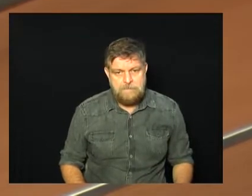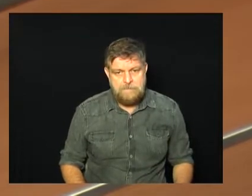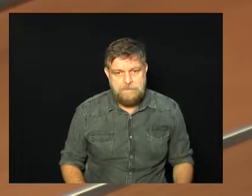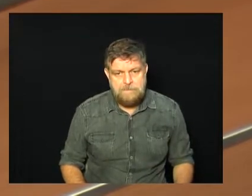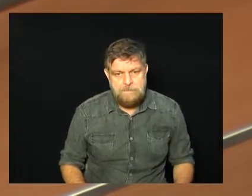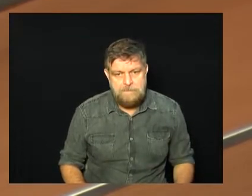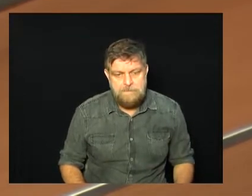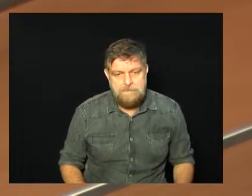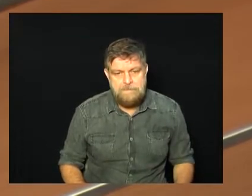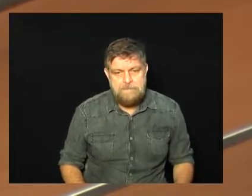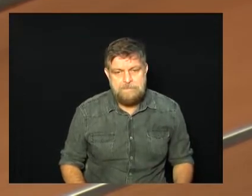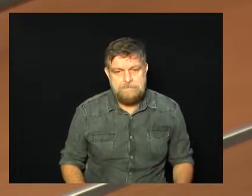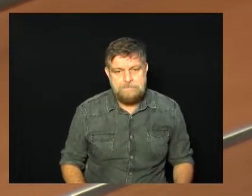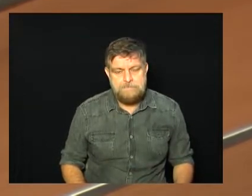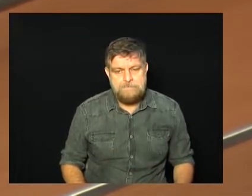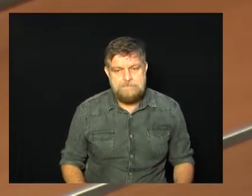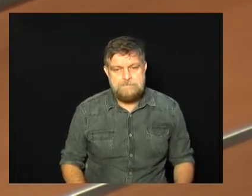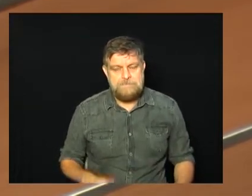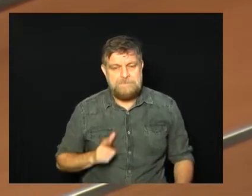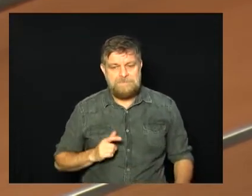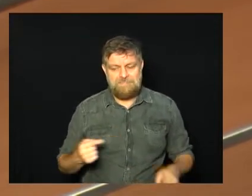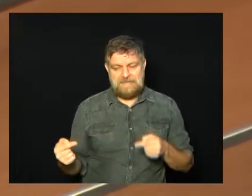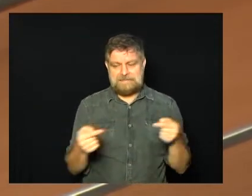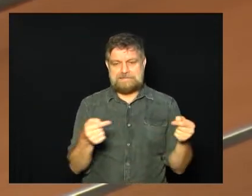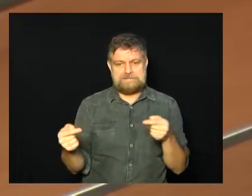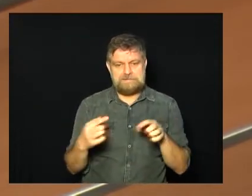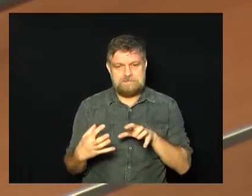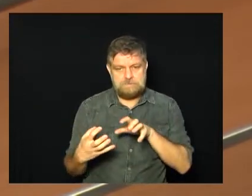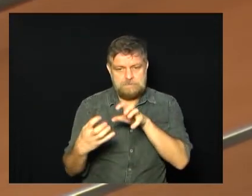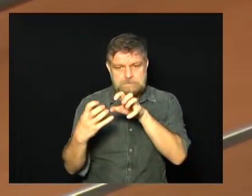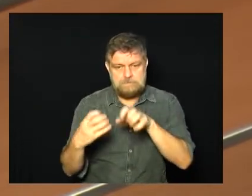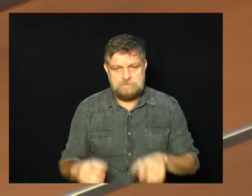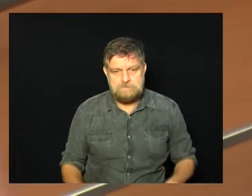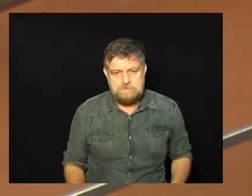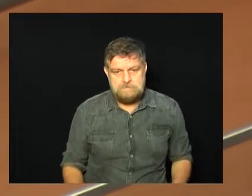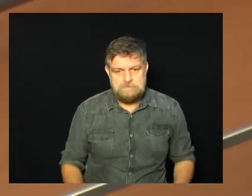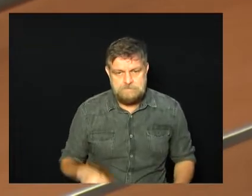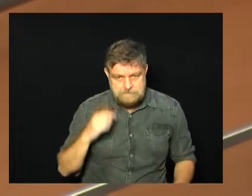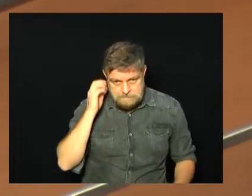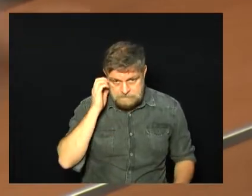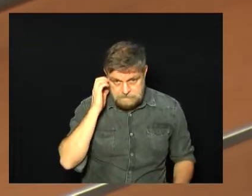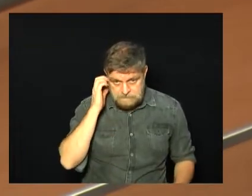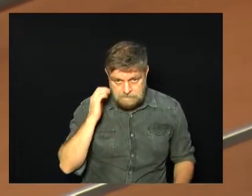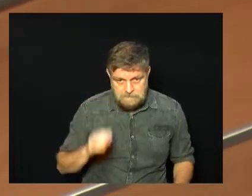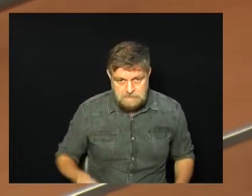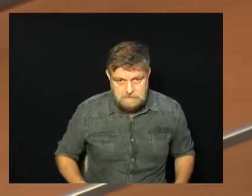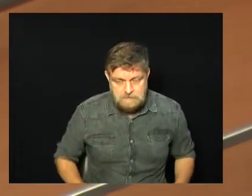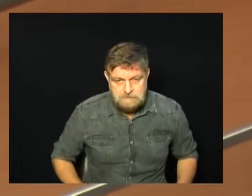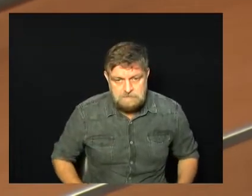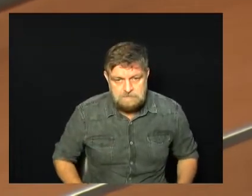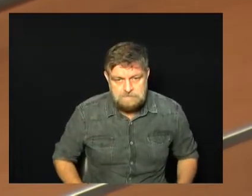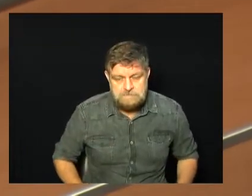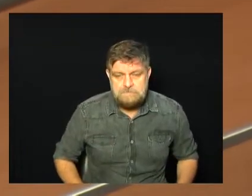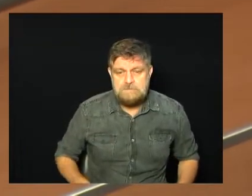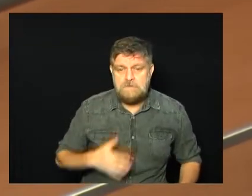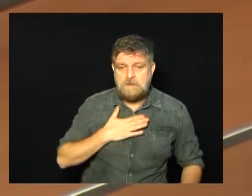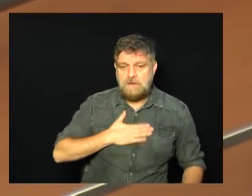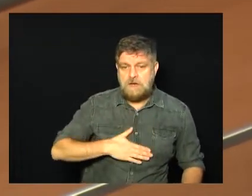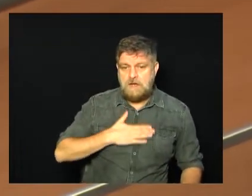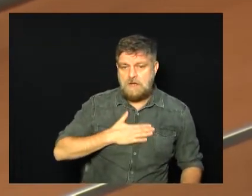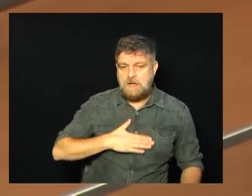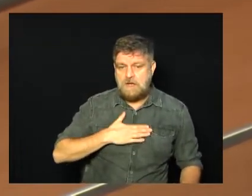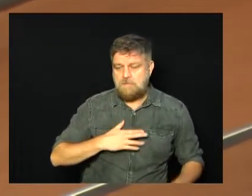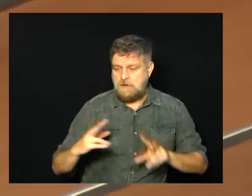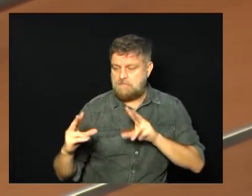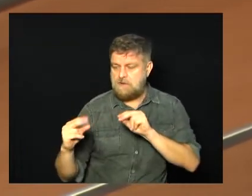faltando com respeito não com a vamos senhora. polemizar. Então vamos para a justiça. Só um minutinho. Já está lá, não está? Tereza. Eu não Vasco,